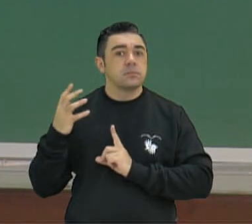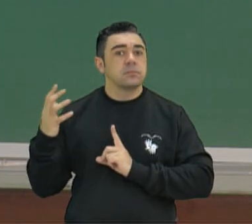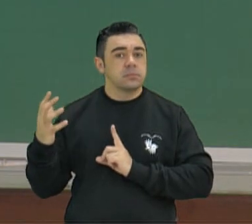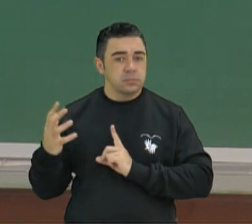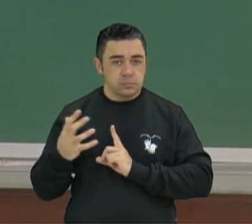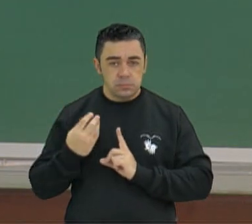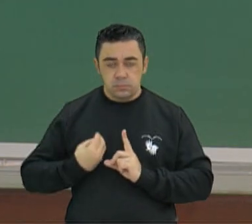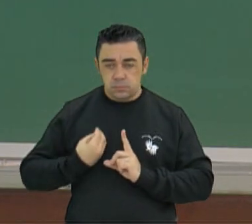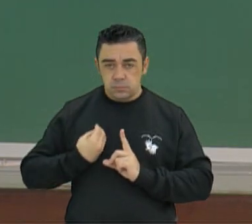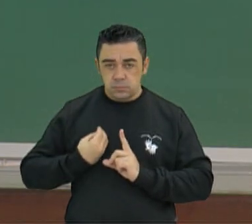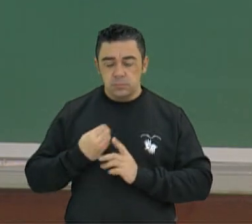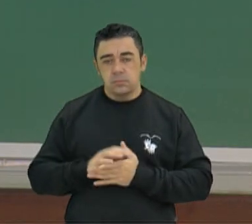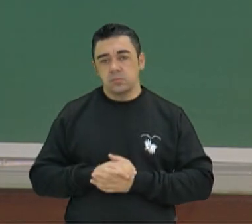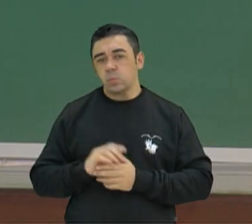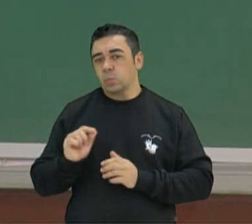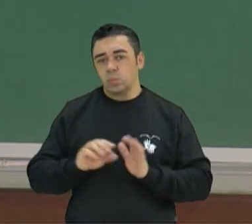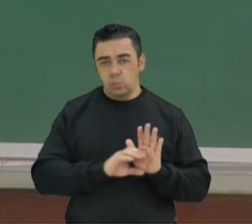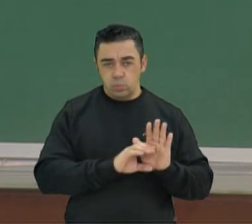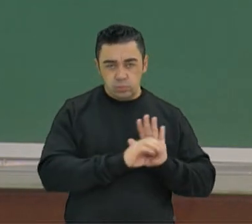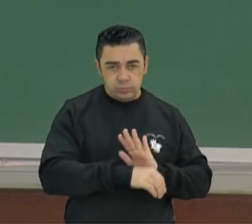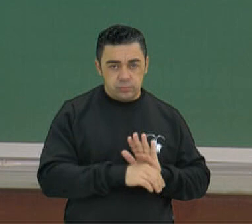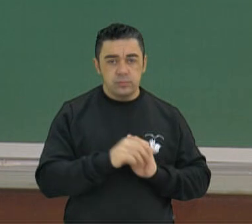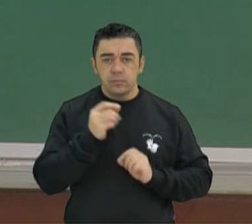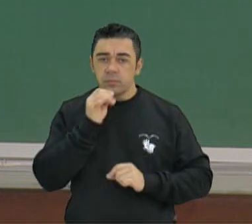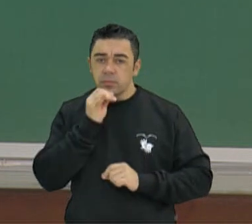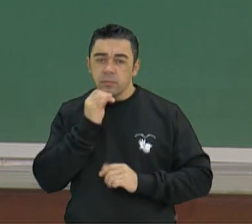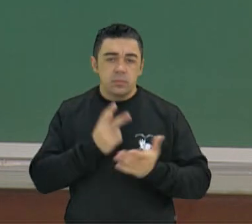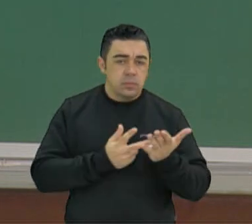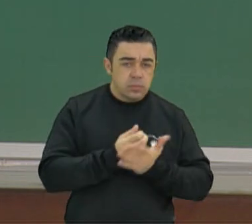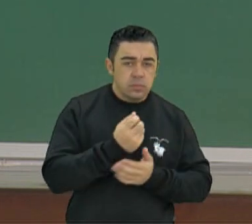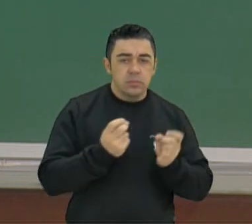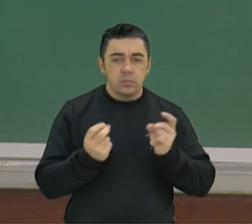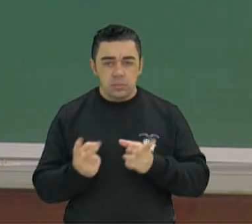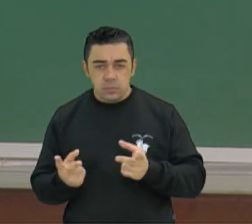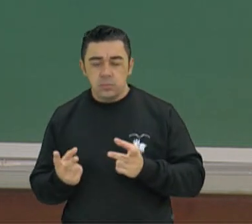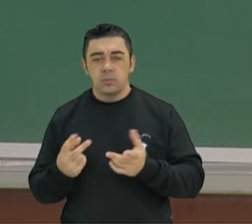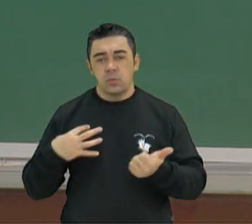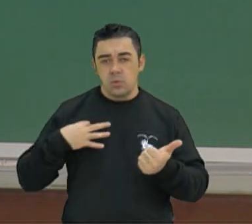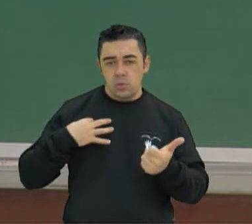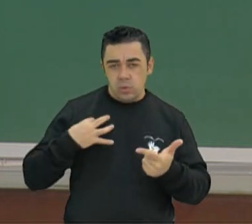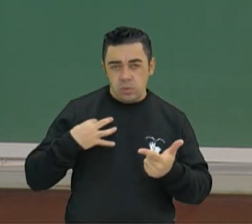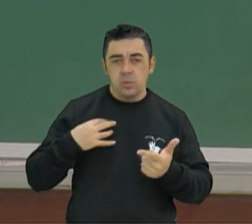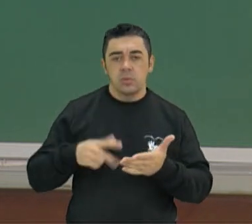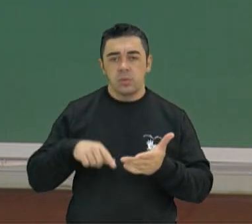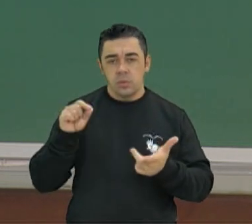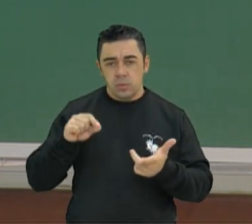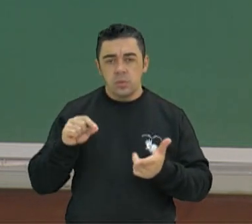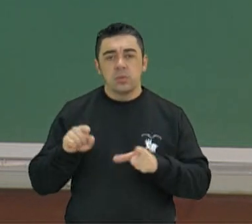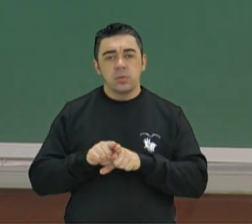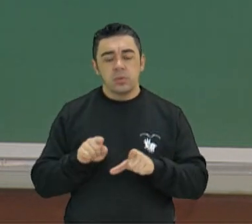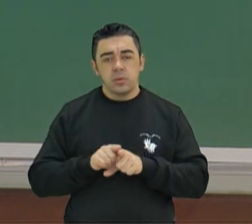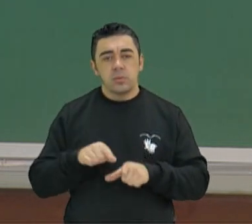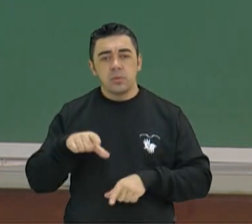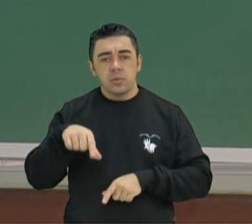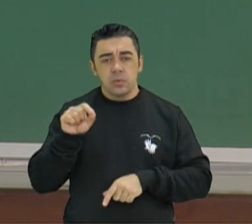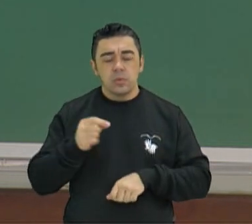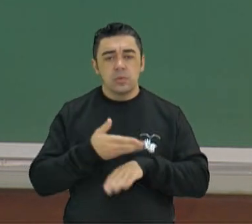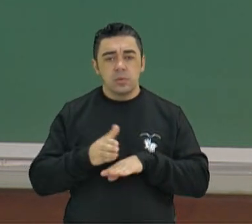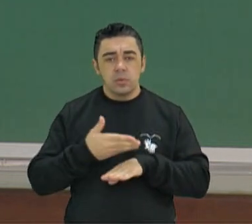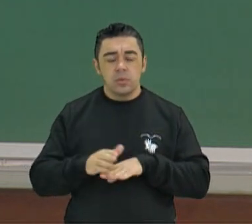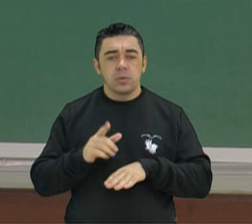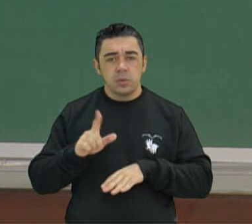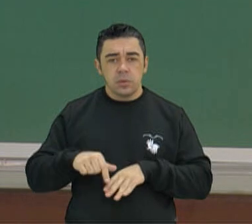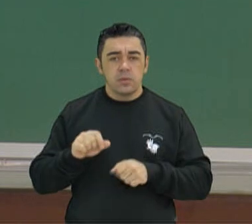pessoas. Ela produz conceitos com relação ao consumo de produtos, roupas, na escolha por atividades, na forma de agir e se